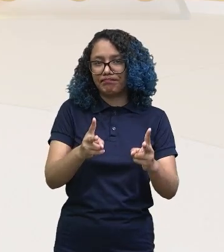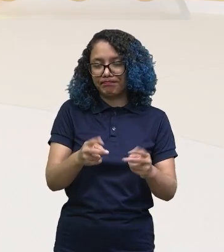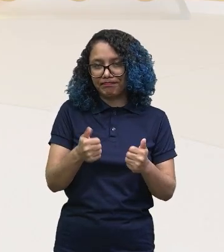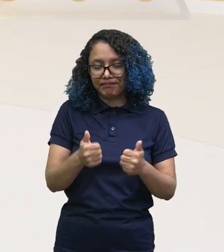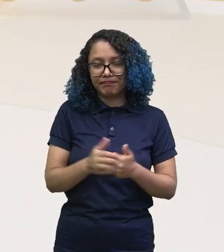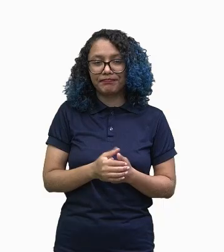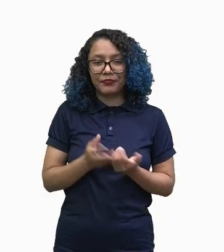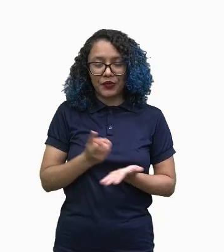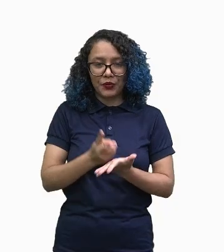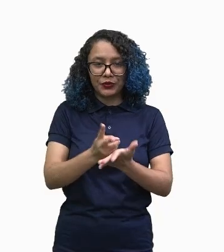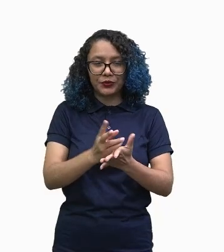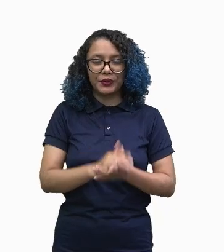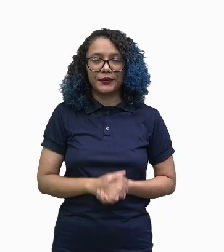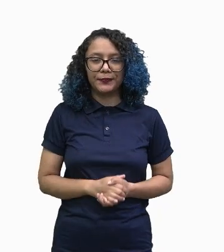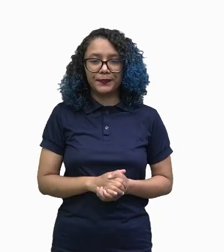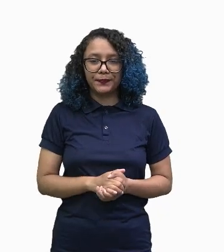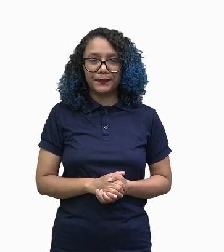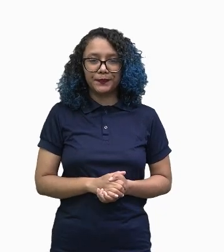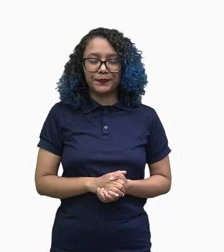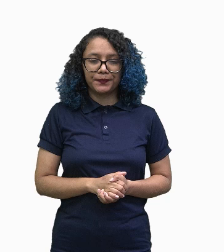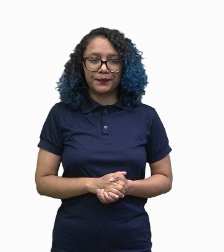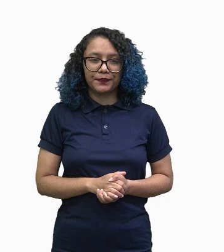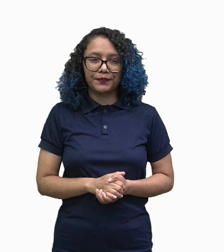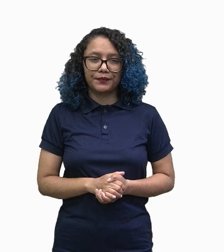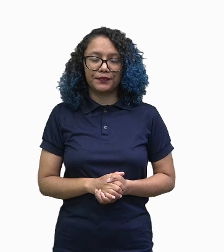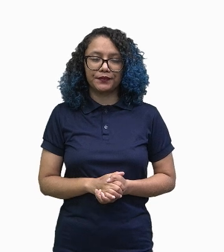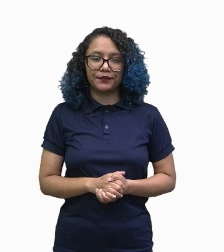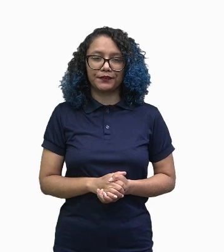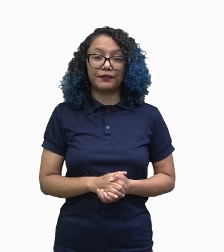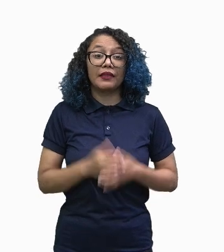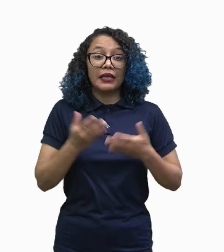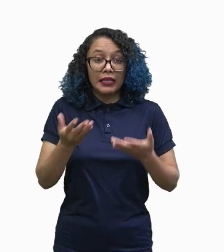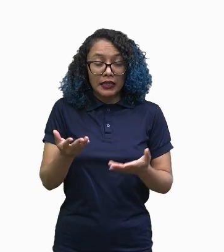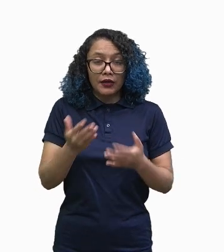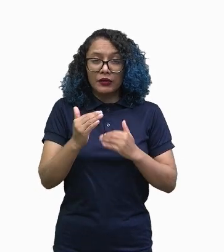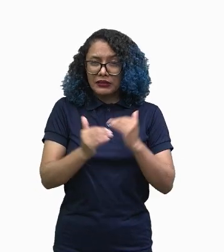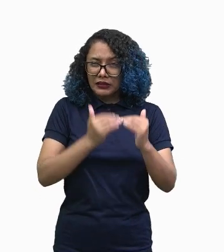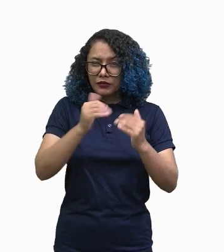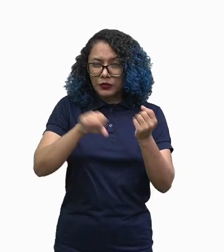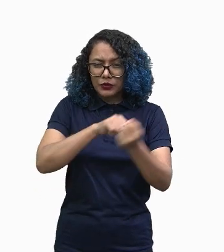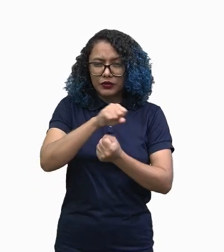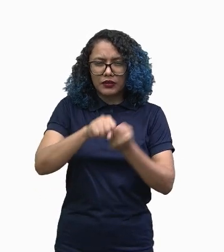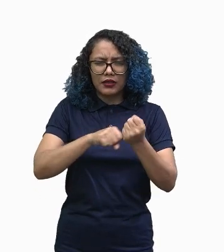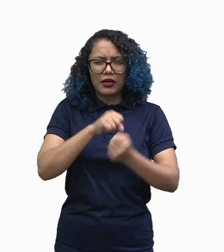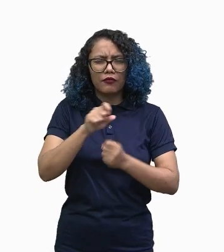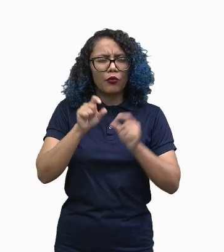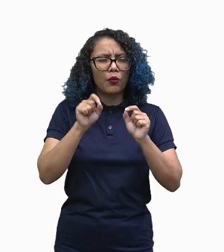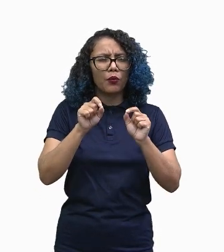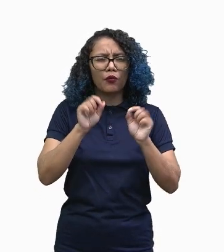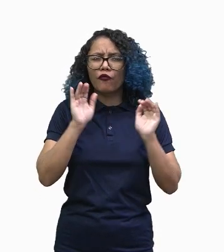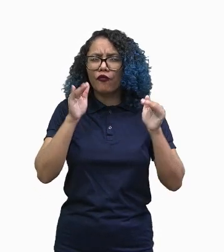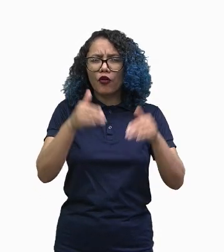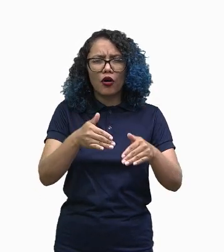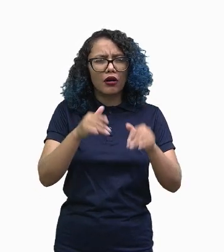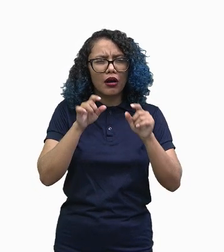continuar falando aí do desenvolvimento sustentável, né? E o desenvolvimento sustentável